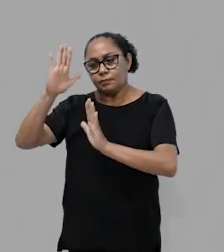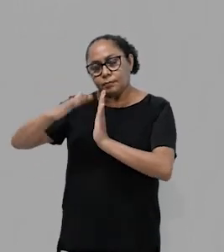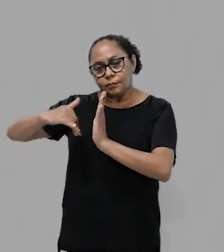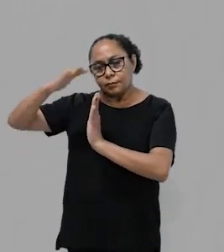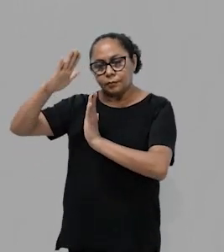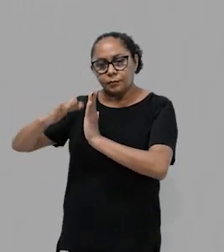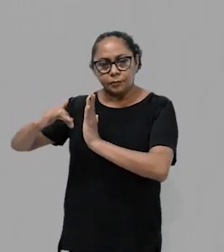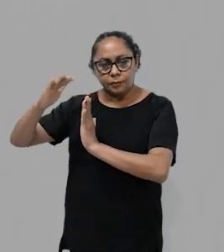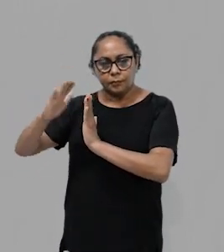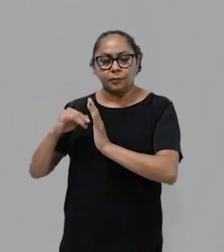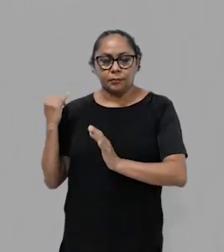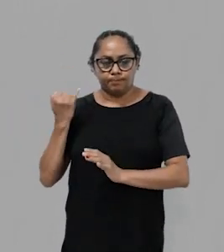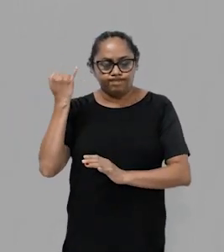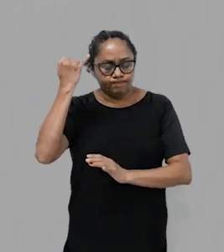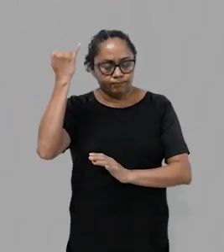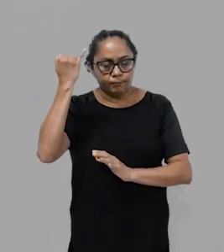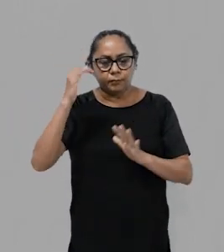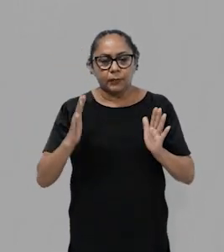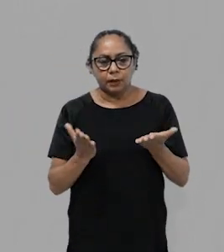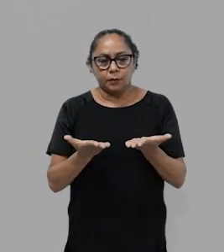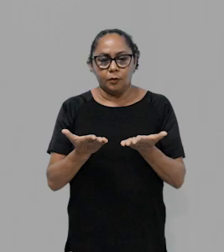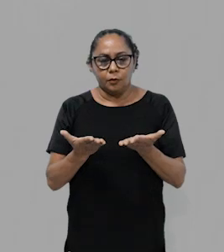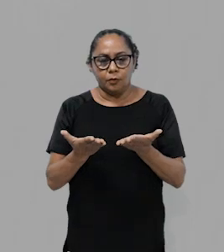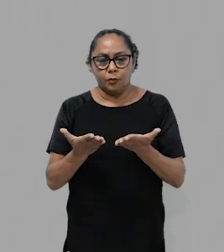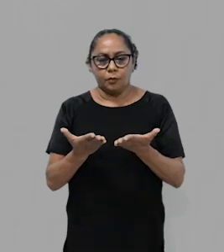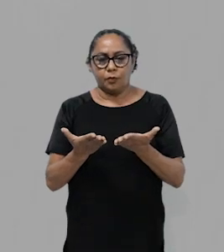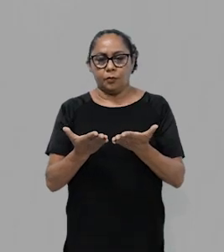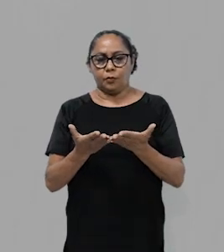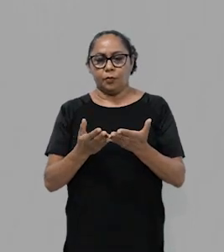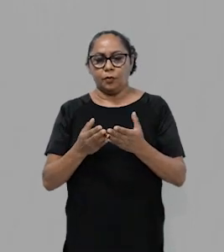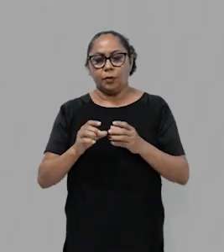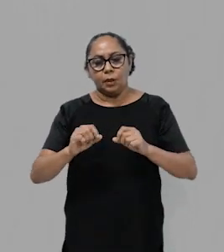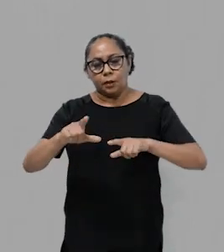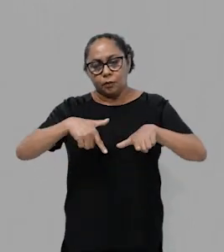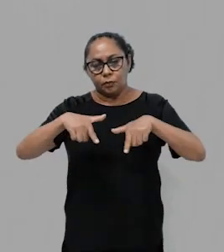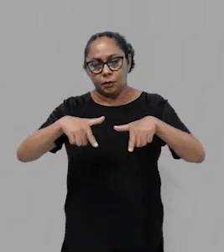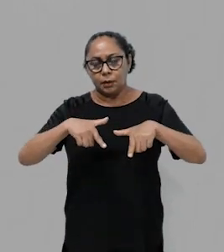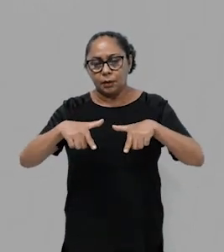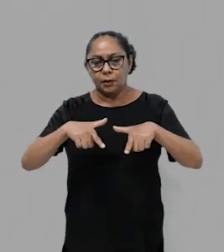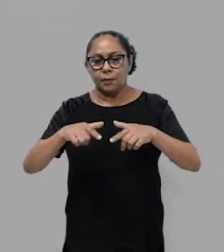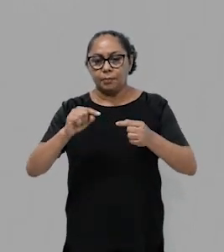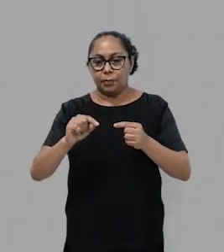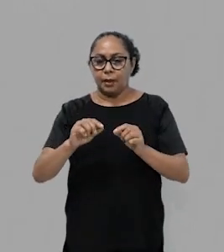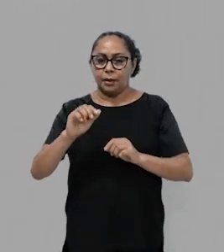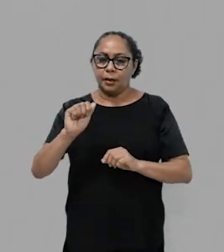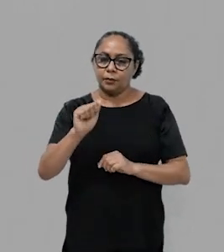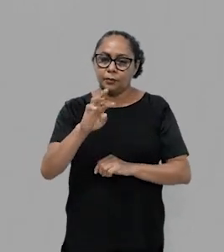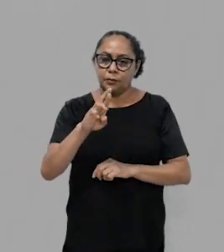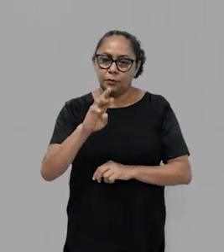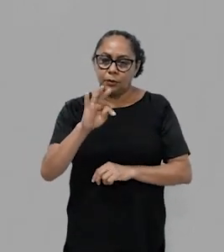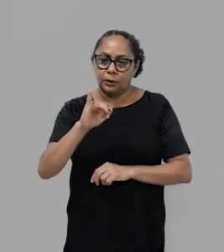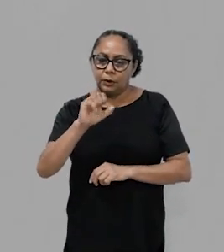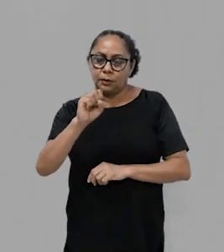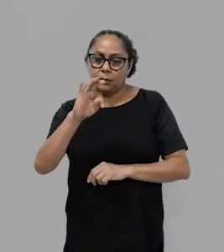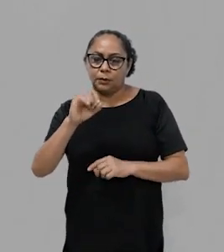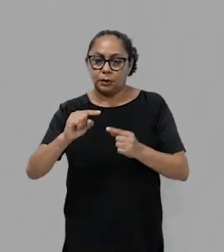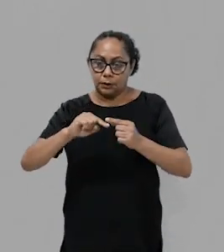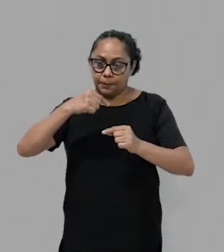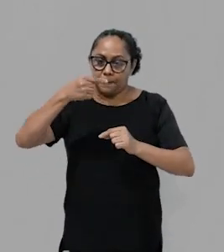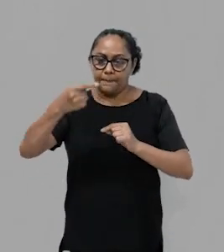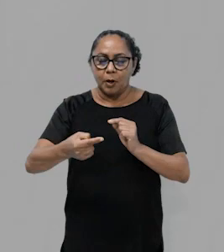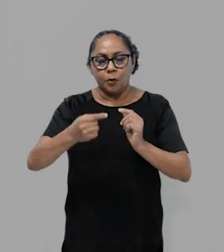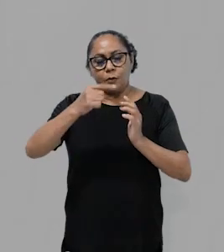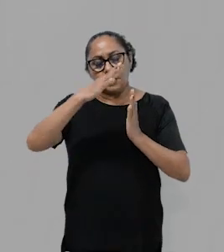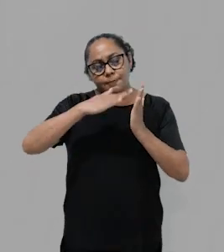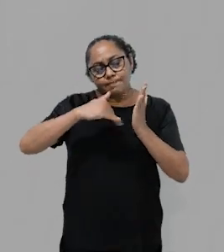O interessante é que atualmente a obra dele talvez seja, dos artistas pós-impressionistas, a mais popular, a mais comum. Tanto